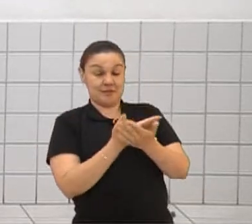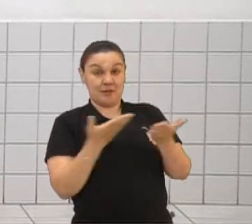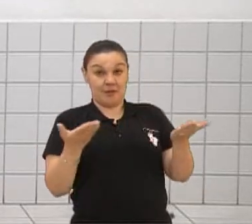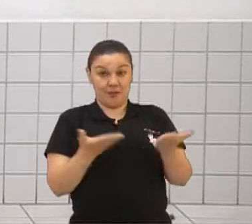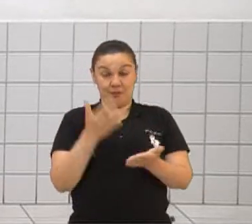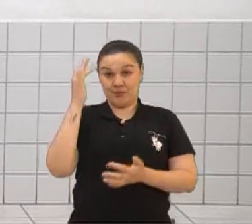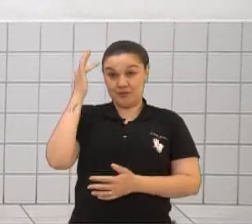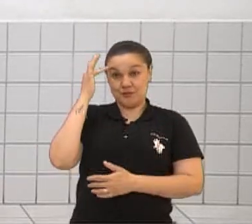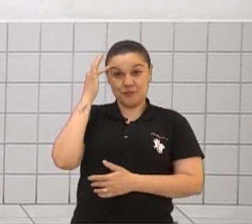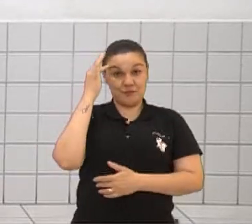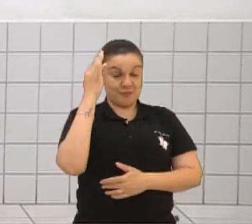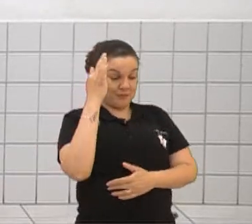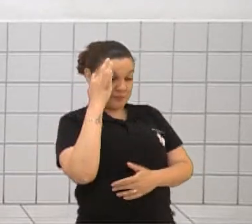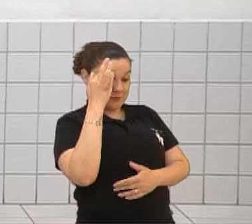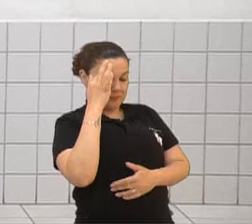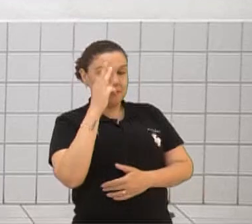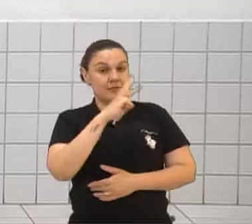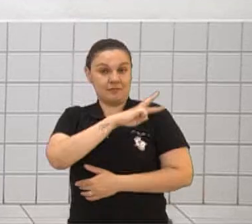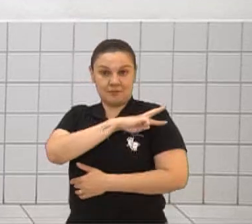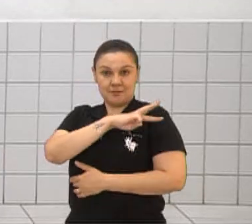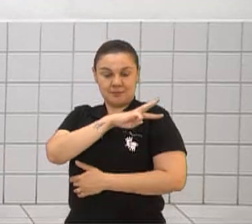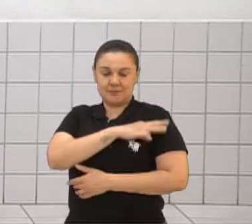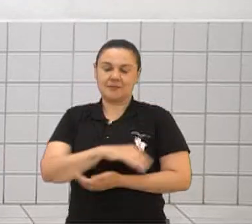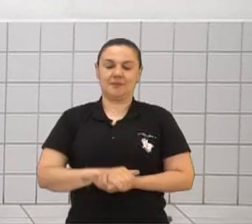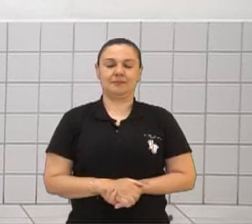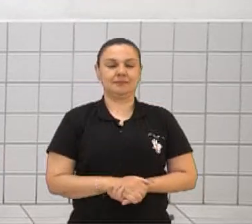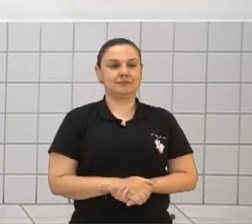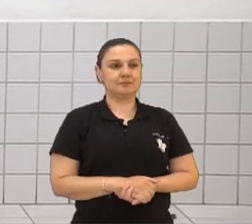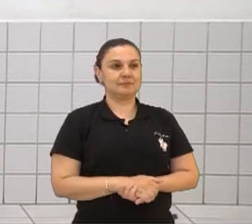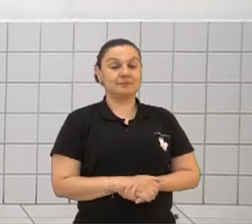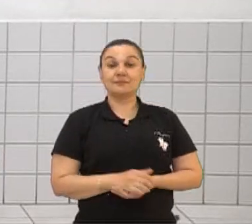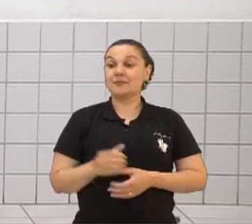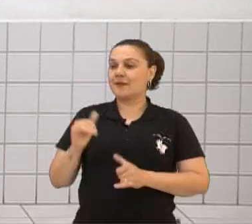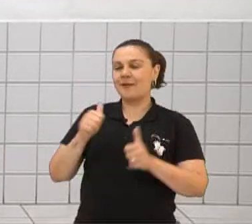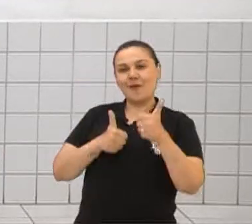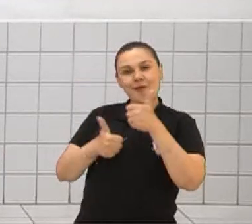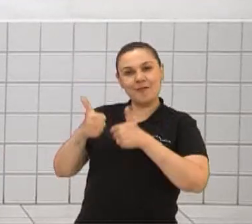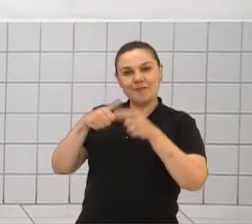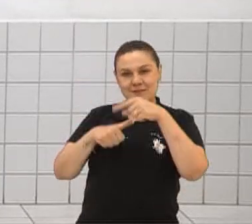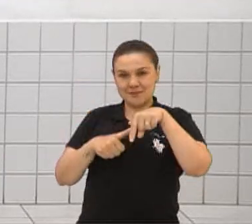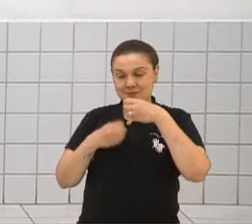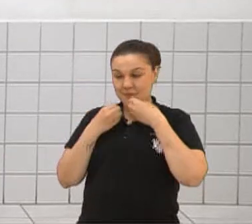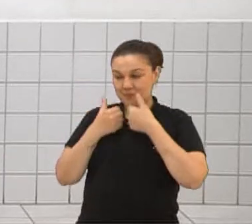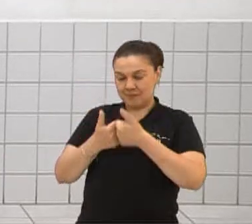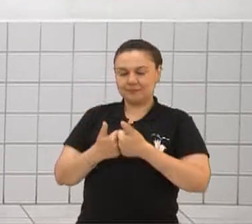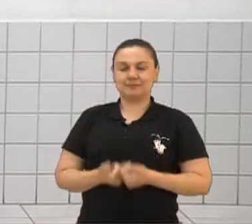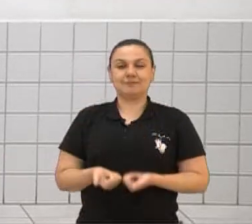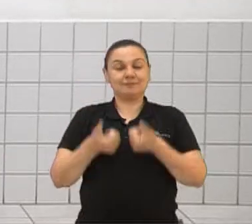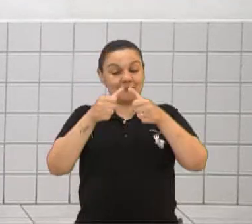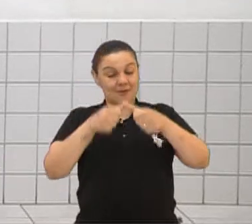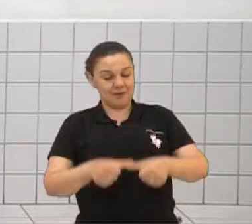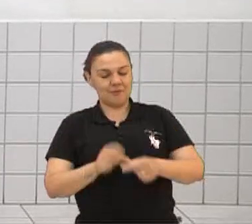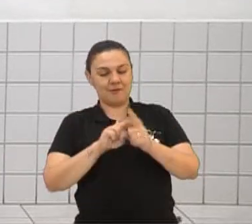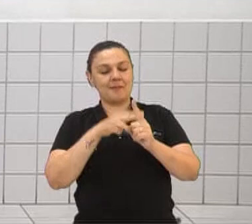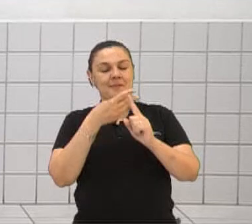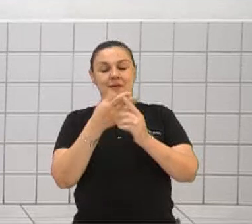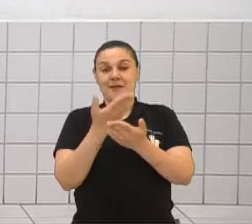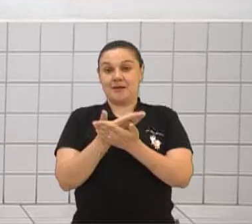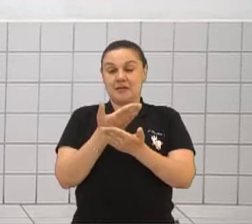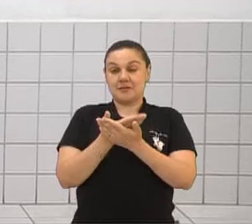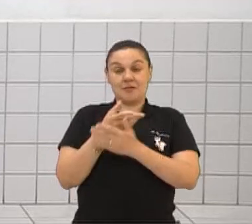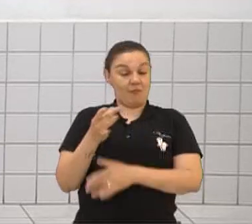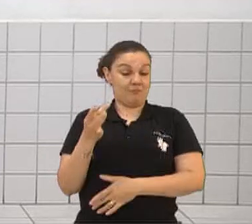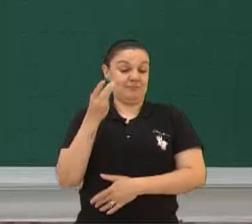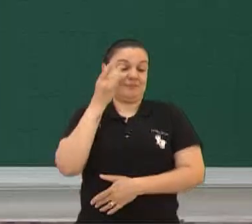de filosofia para a terceira série do ensino médio. E aí, galerinha, tudo bem com vocês? Estamos aqui para mais uma aula ao